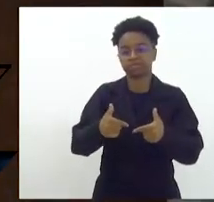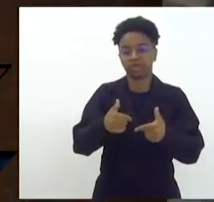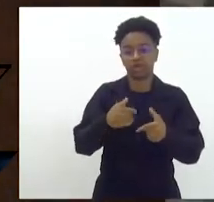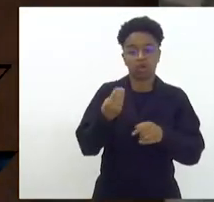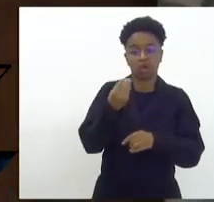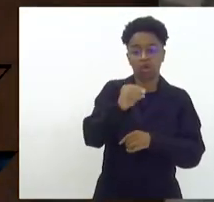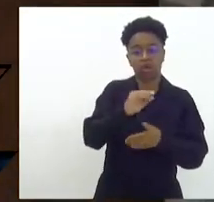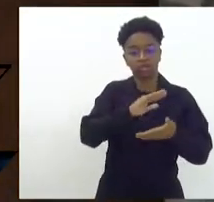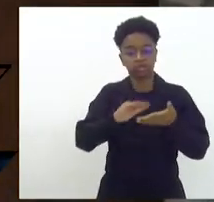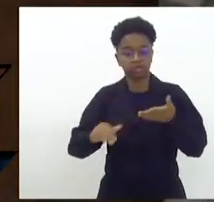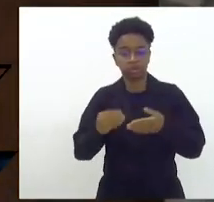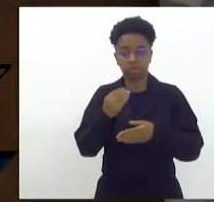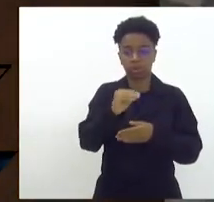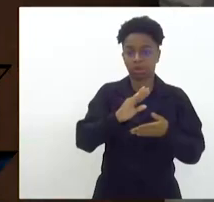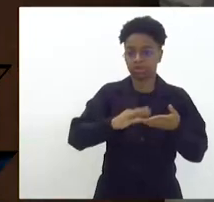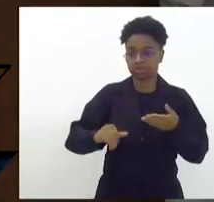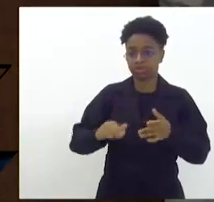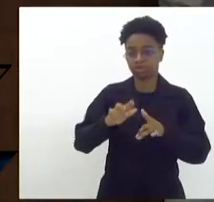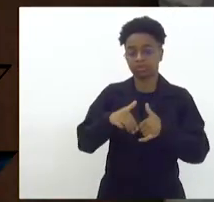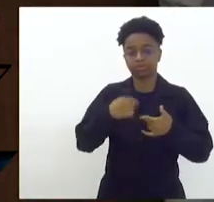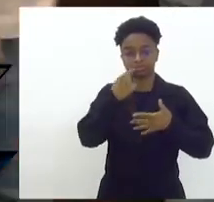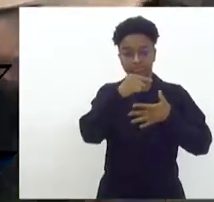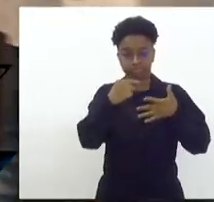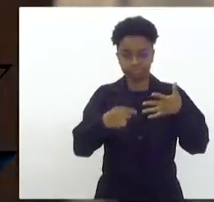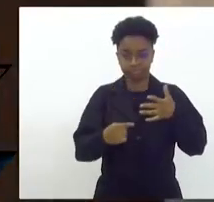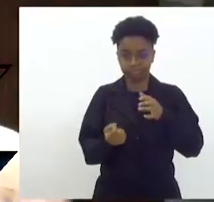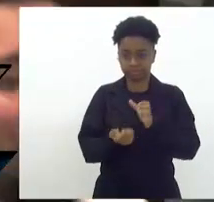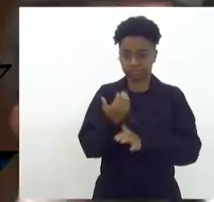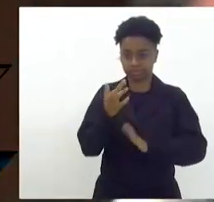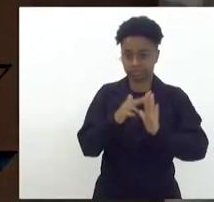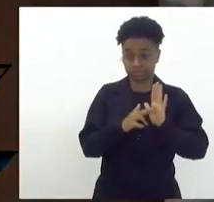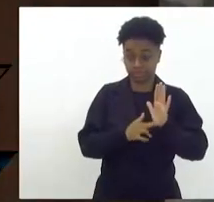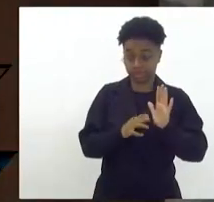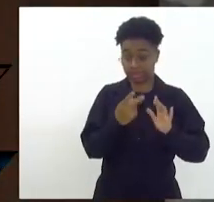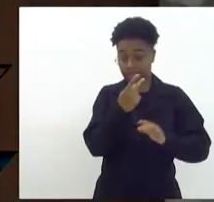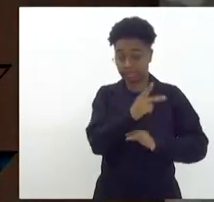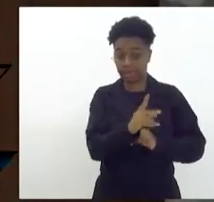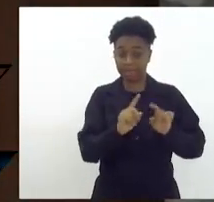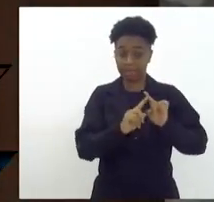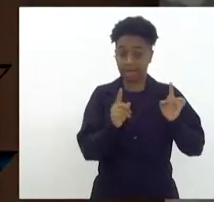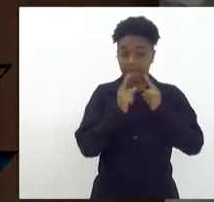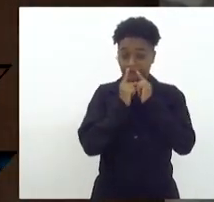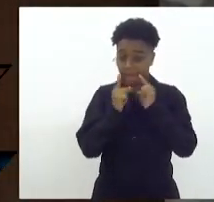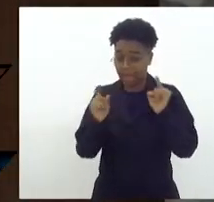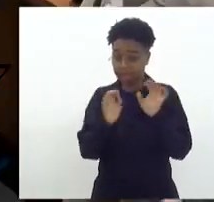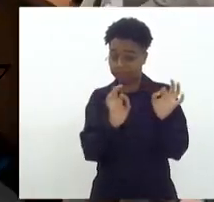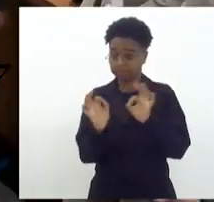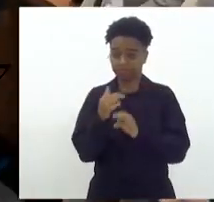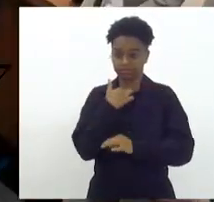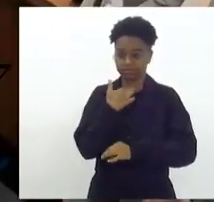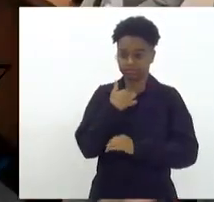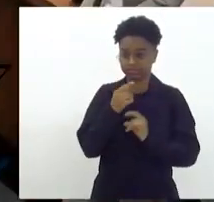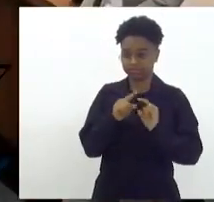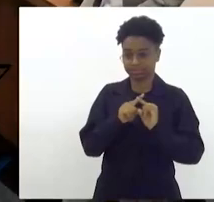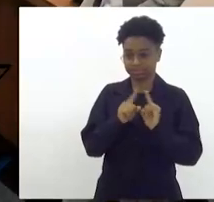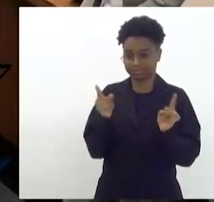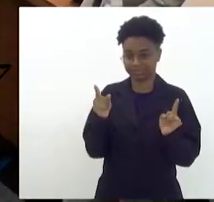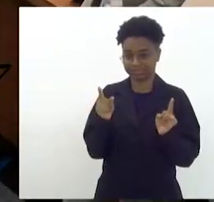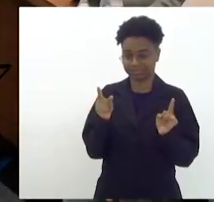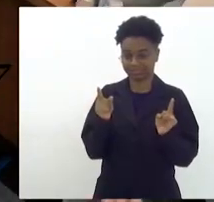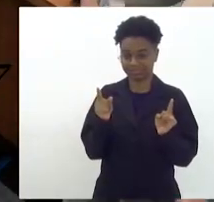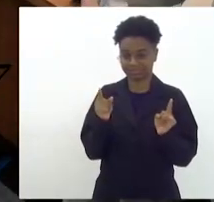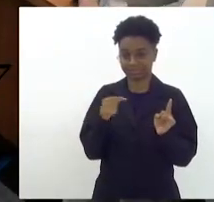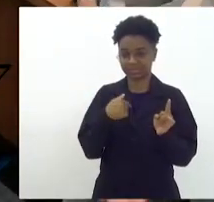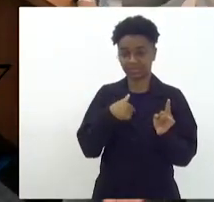capacidade fruto dos critérios estabelecidos por ele e ninguém pode questionar então assim mas eu